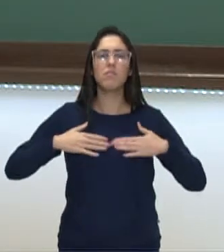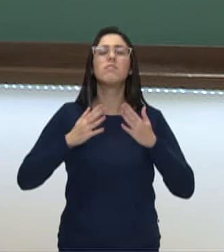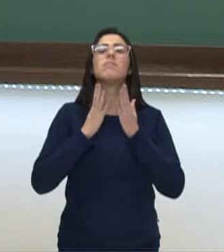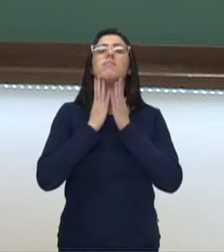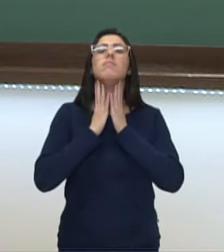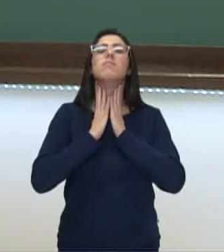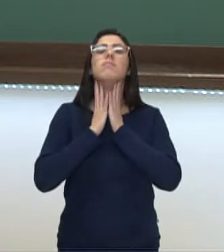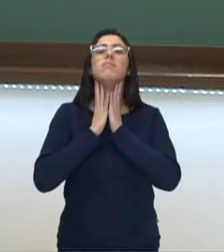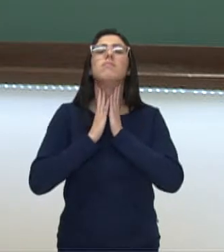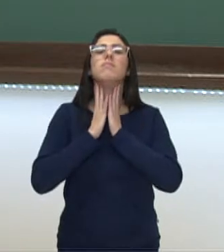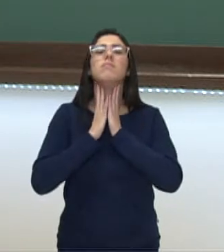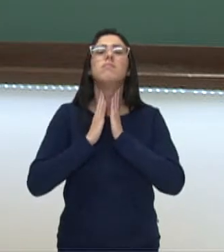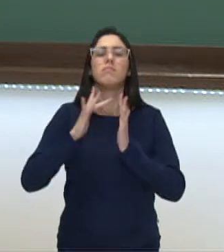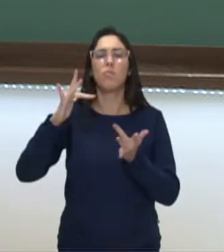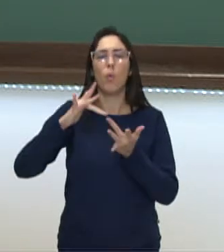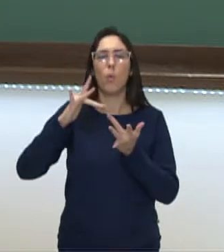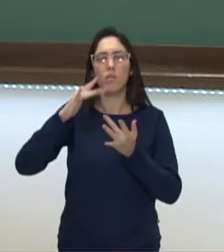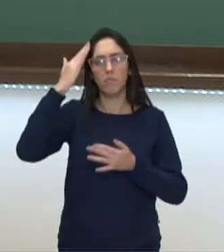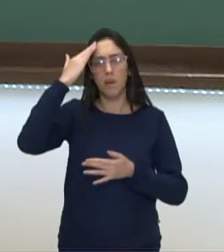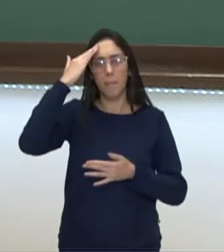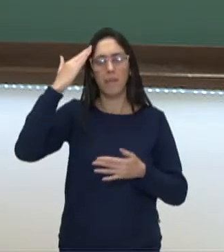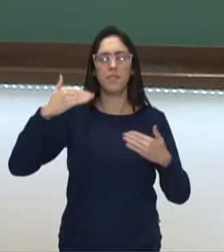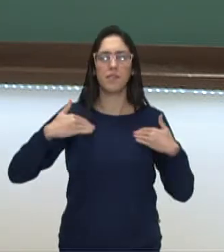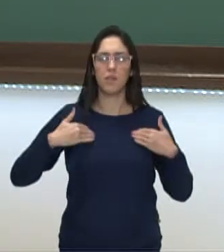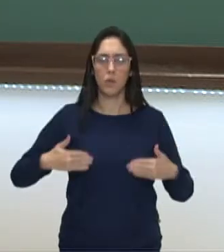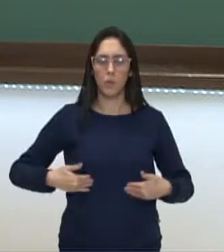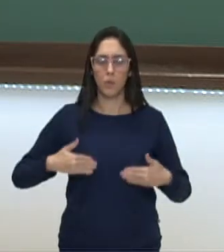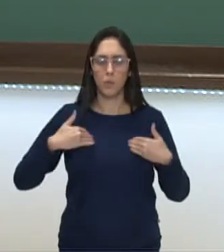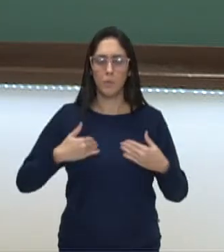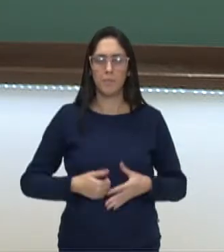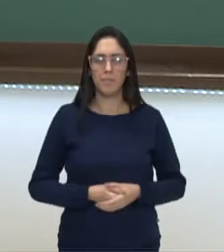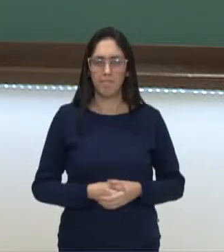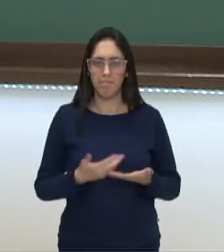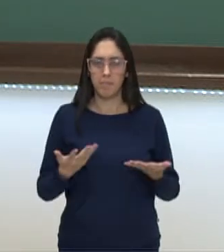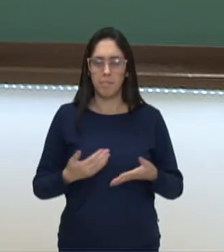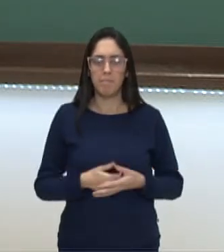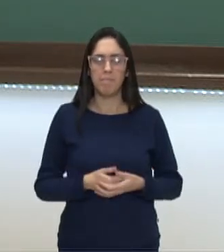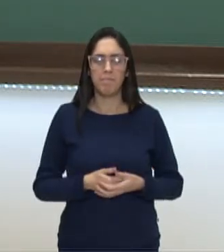seja, região aqui do nosso pescoço, né?